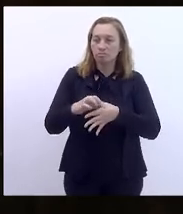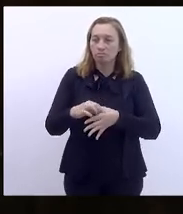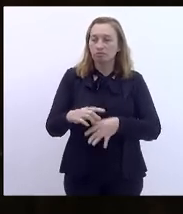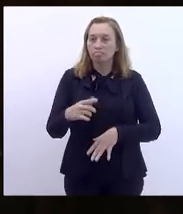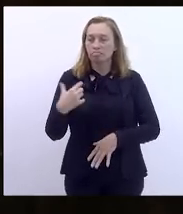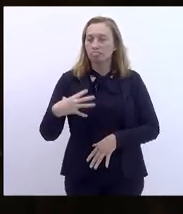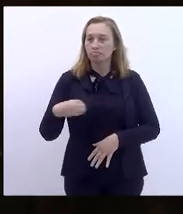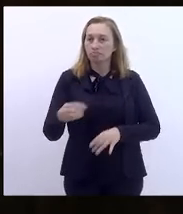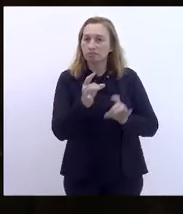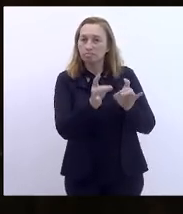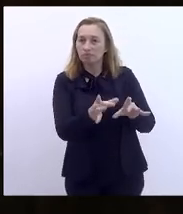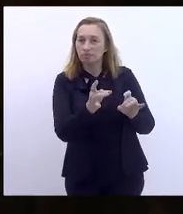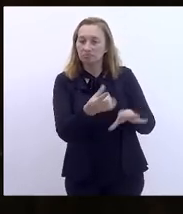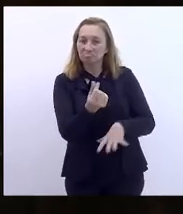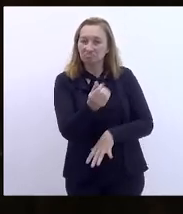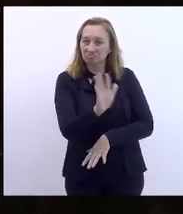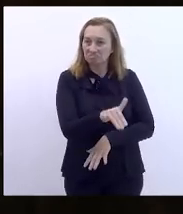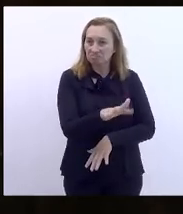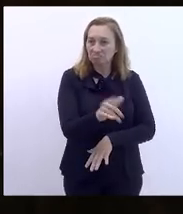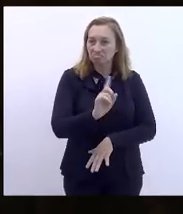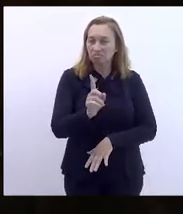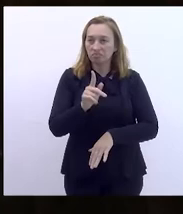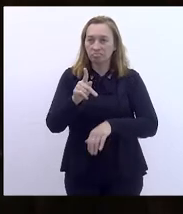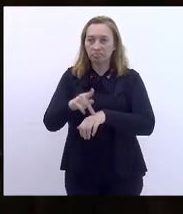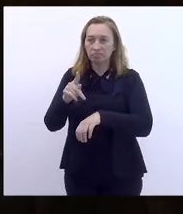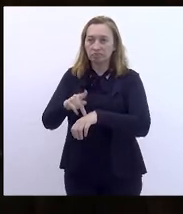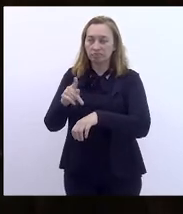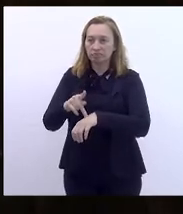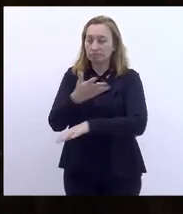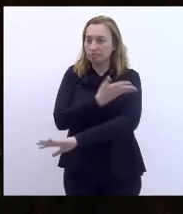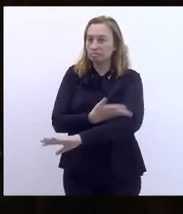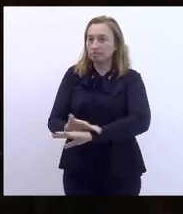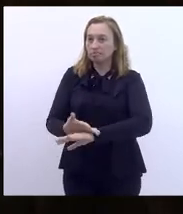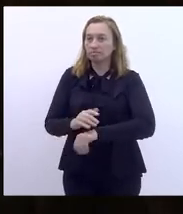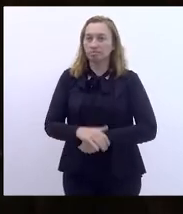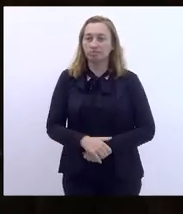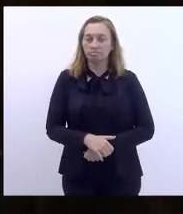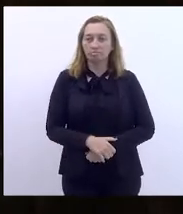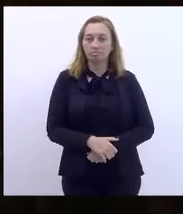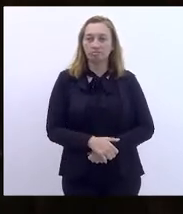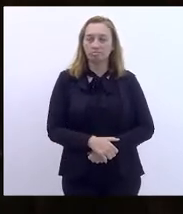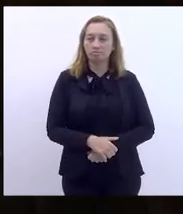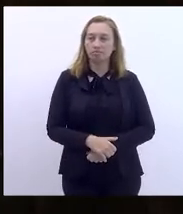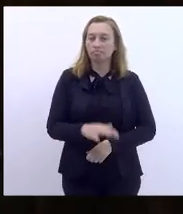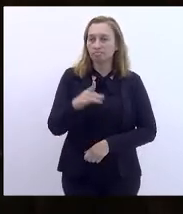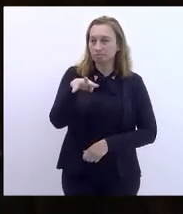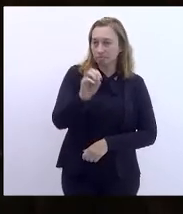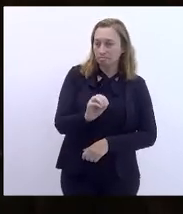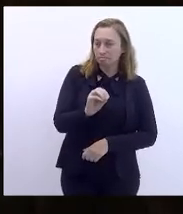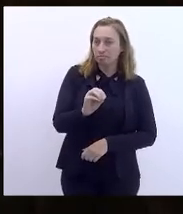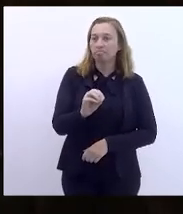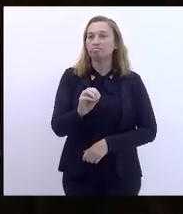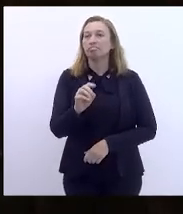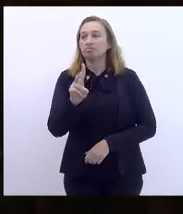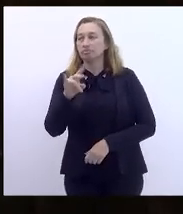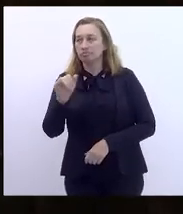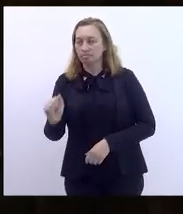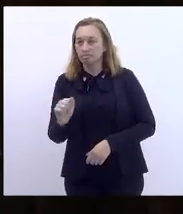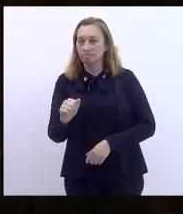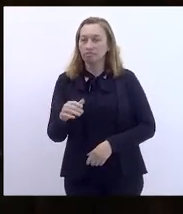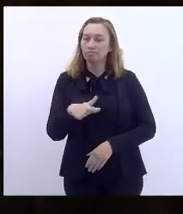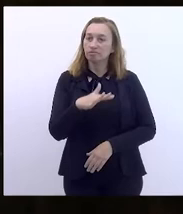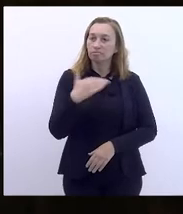vendido e não mais pedras broncas de Carnes Nobres mas uns becos nas vielas